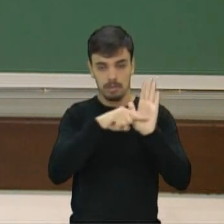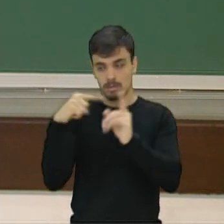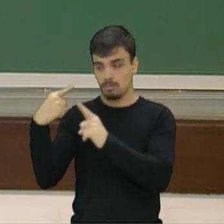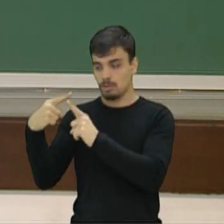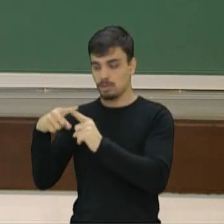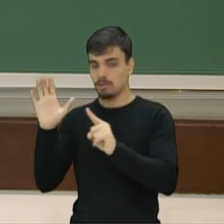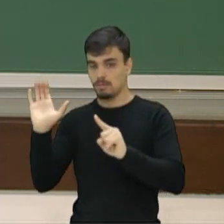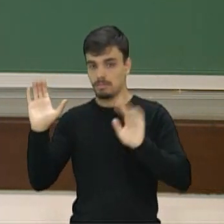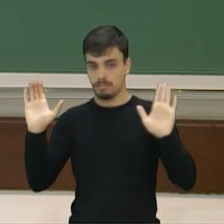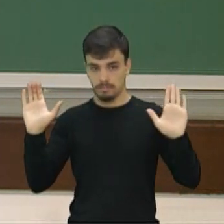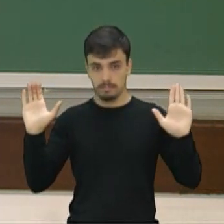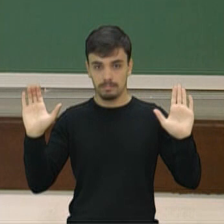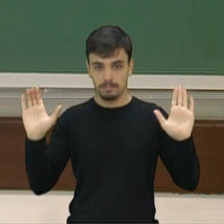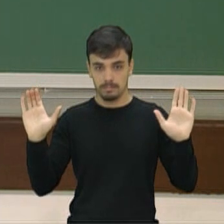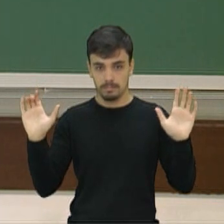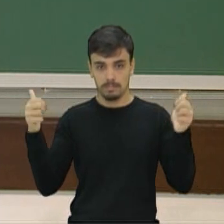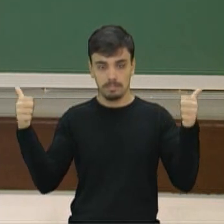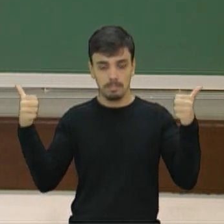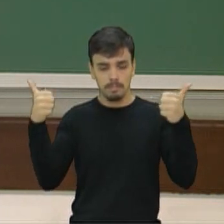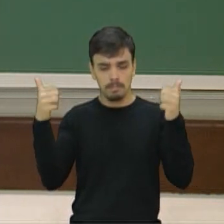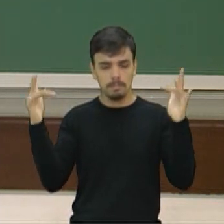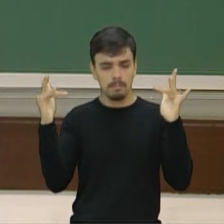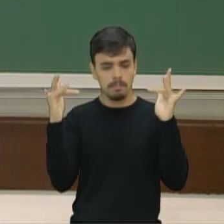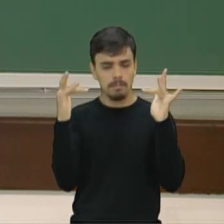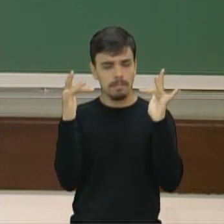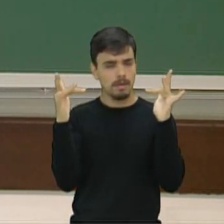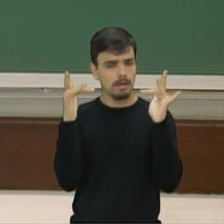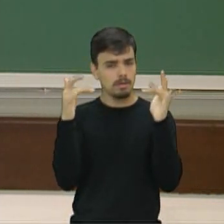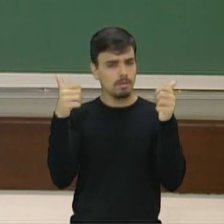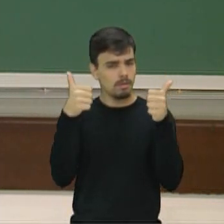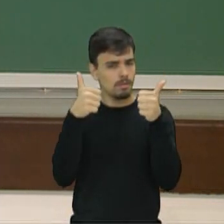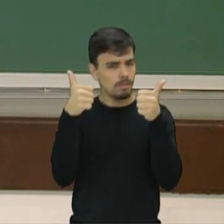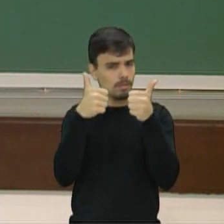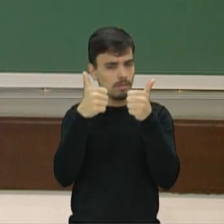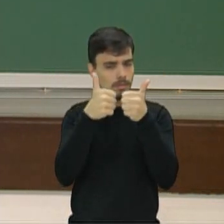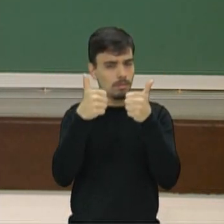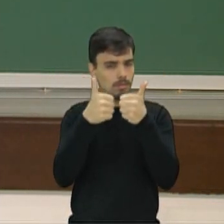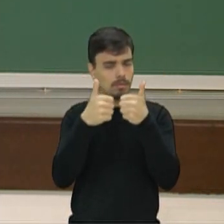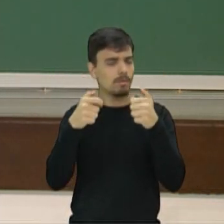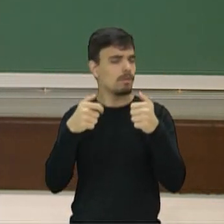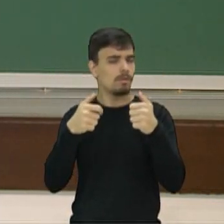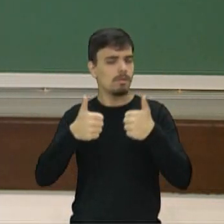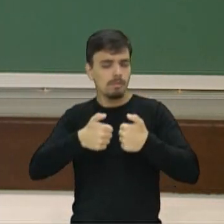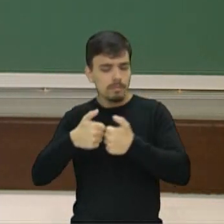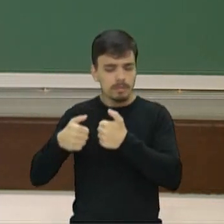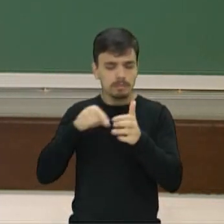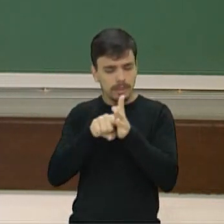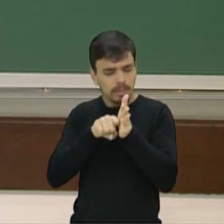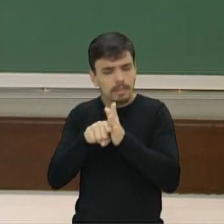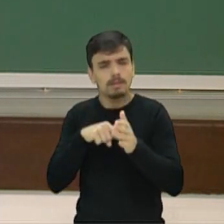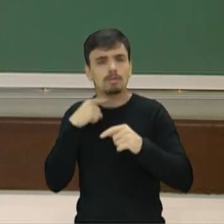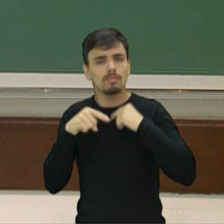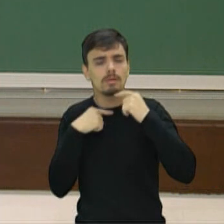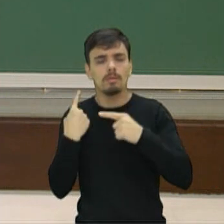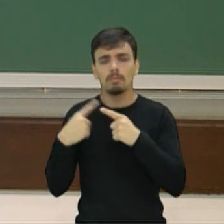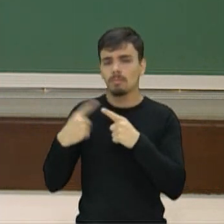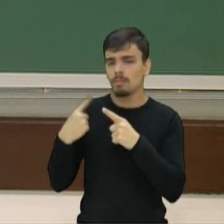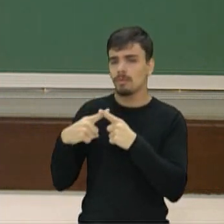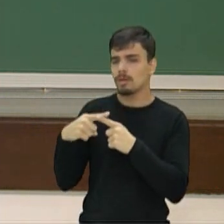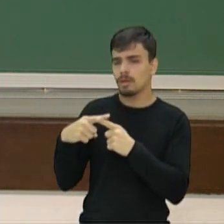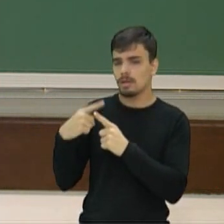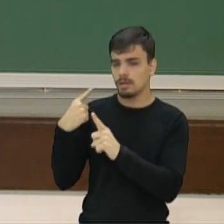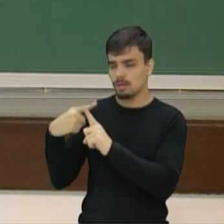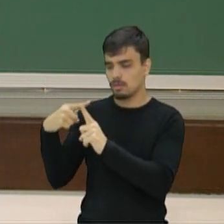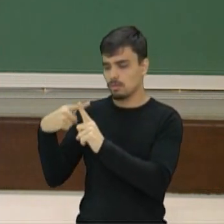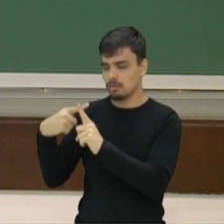na mão direita. Eu vou aproximando. Os físicos se questionavam porque é o seguinte, como que uma carga